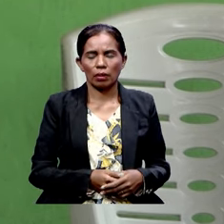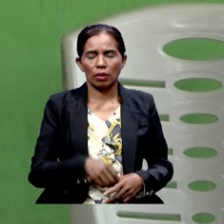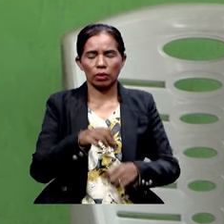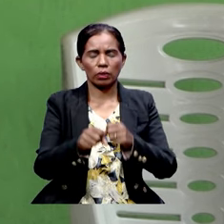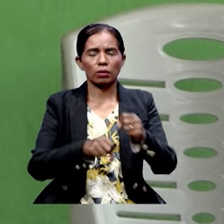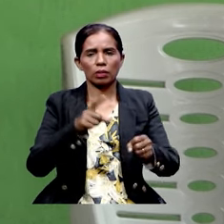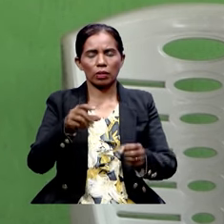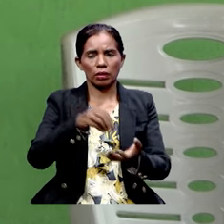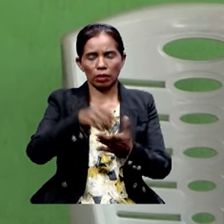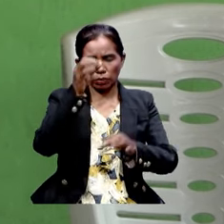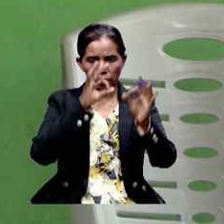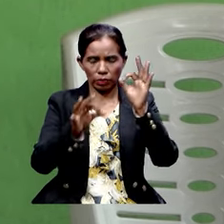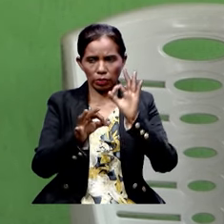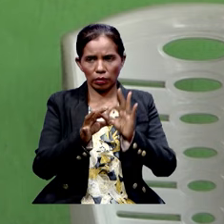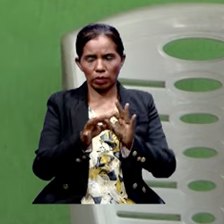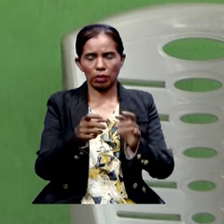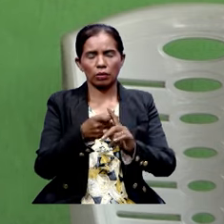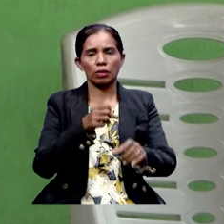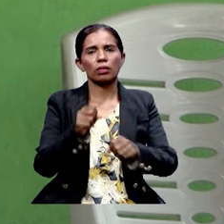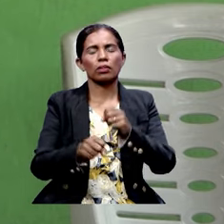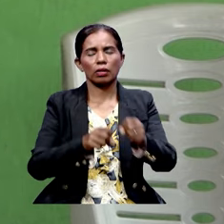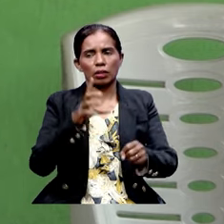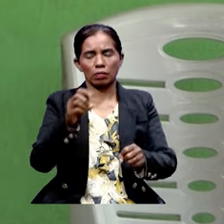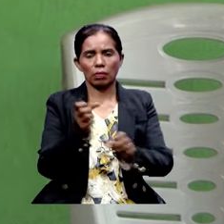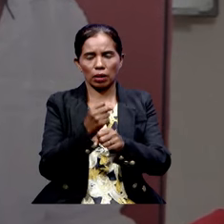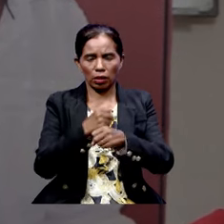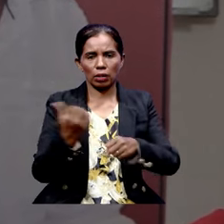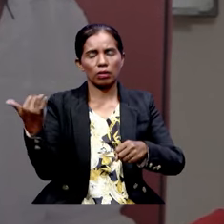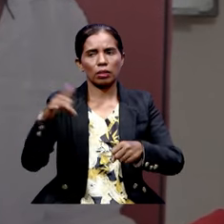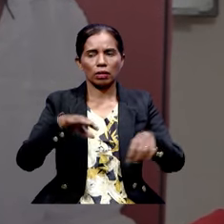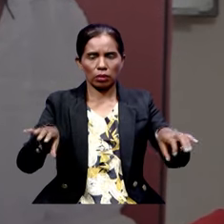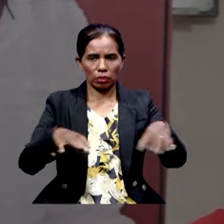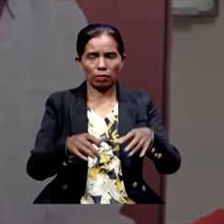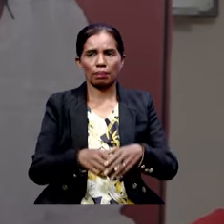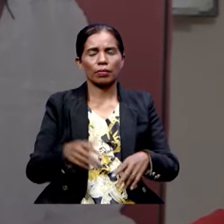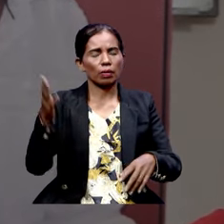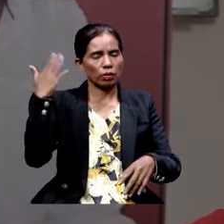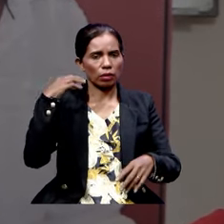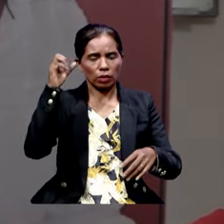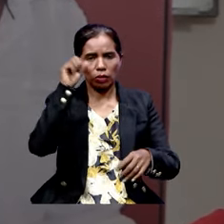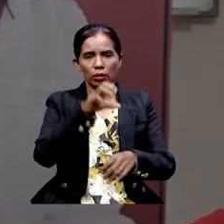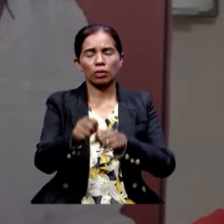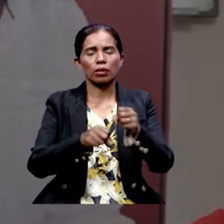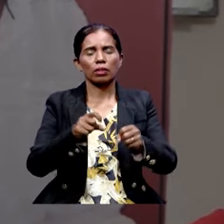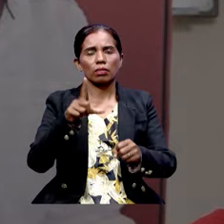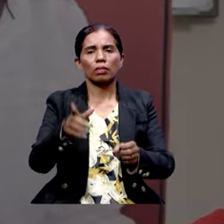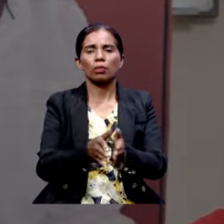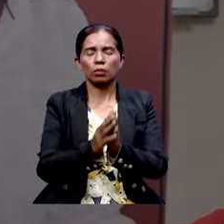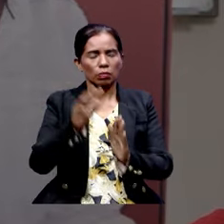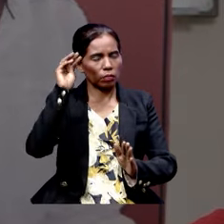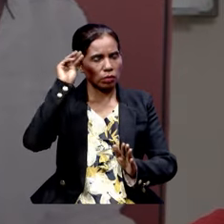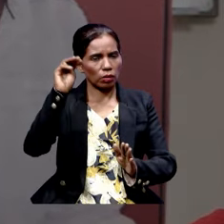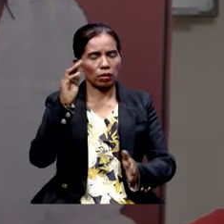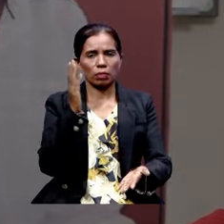sociedade ia fia nos sociedade mel halu ser nesse serviço antes ne sociedade civil husu ministra Saúde